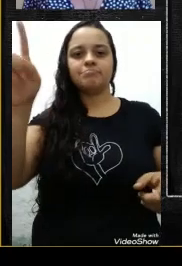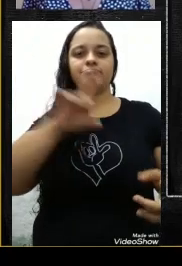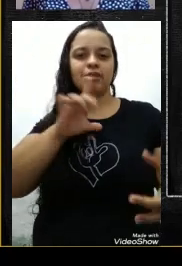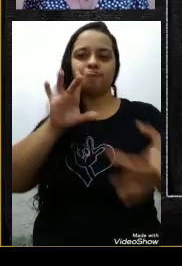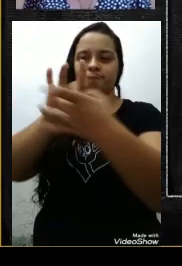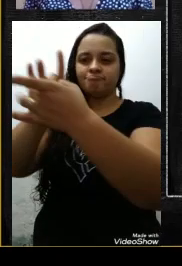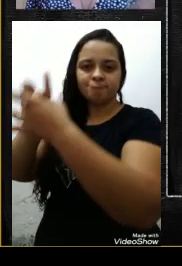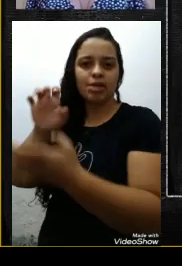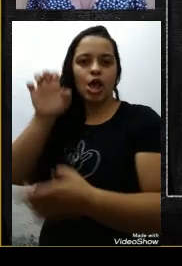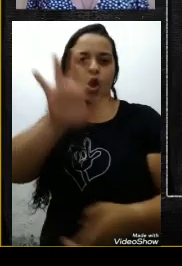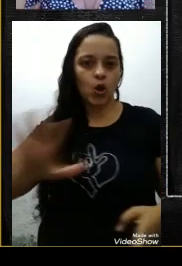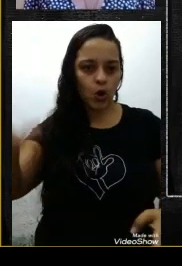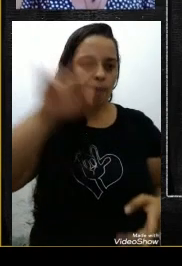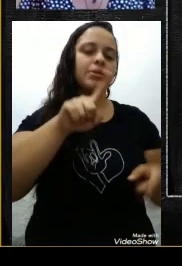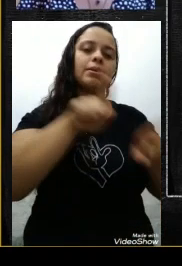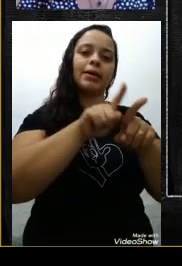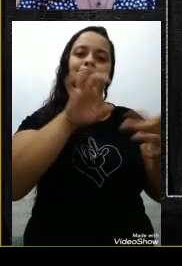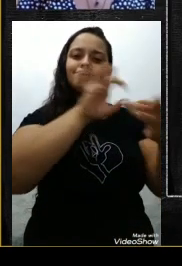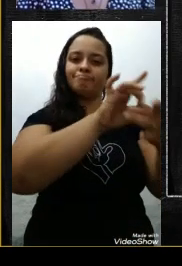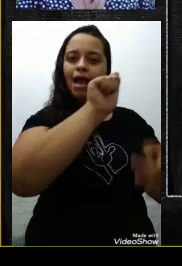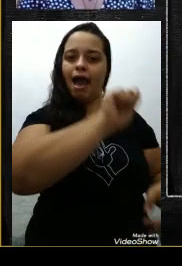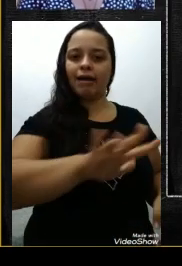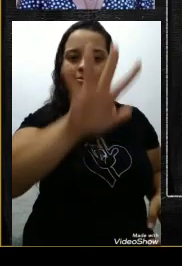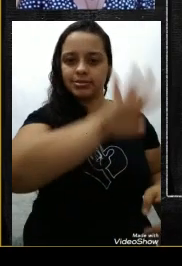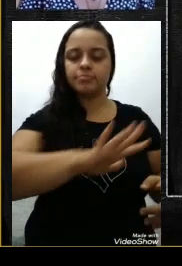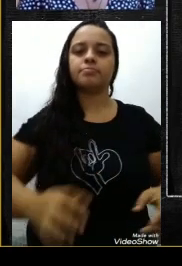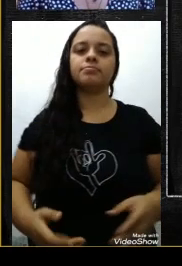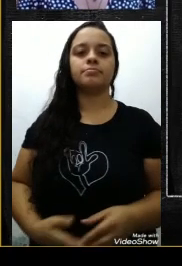outras regiões do norte europeu e norte asiático.